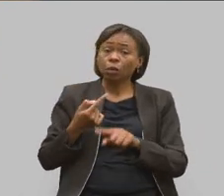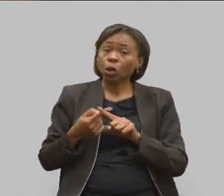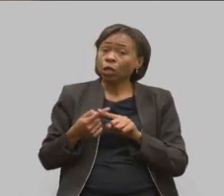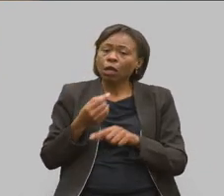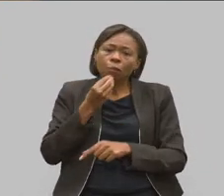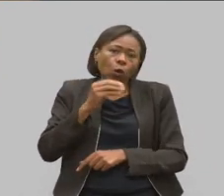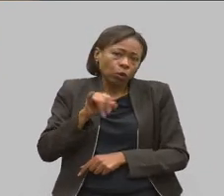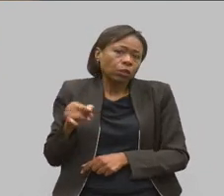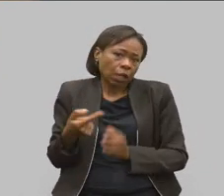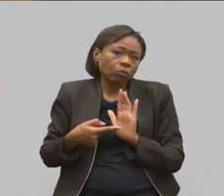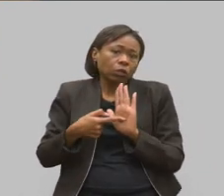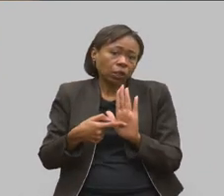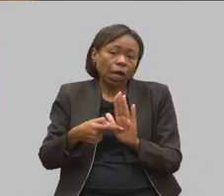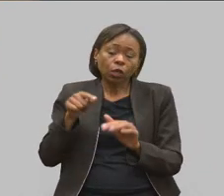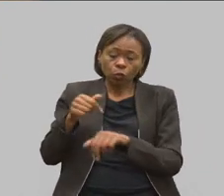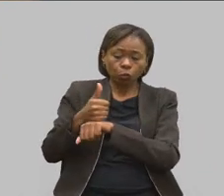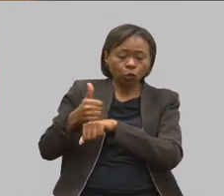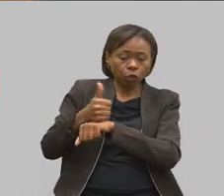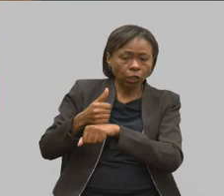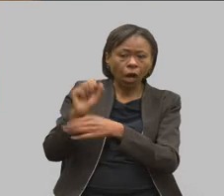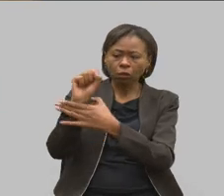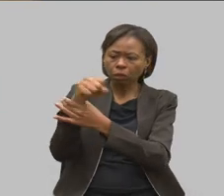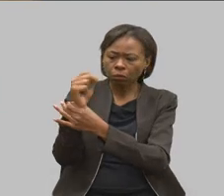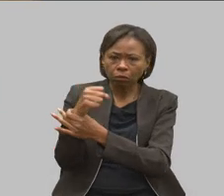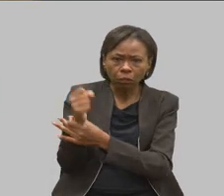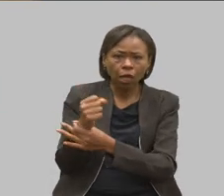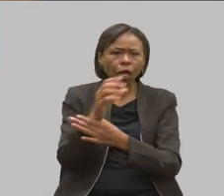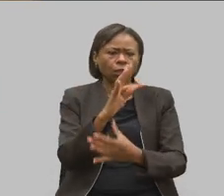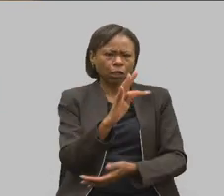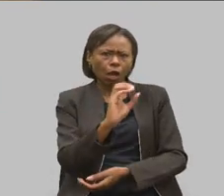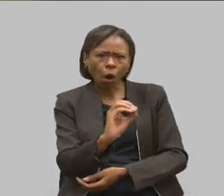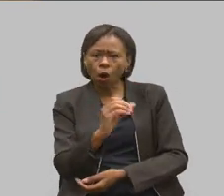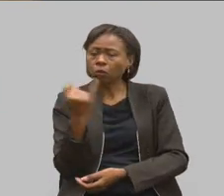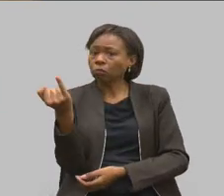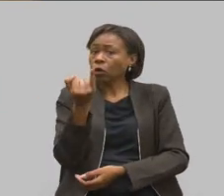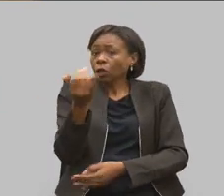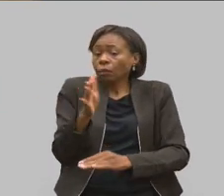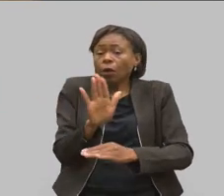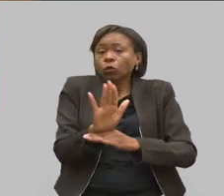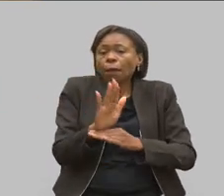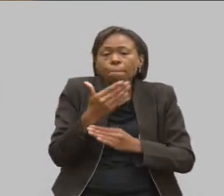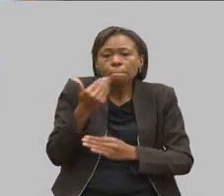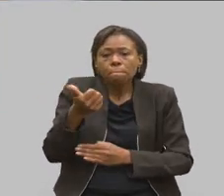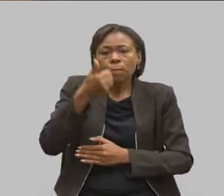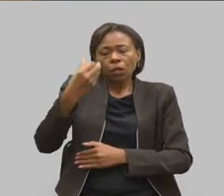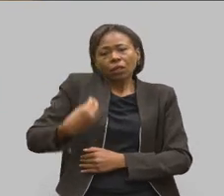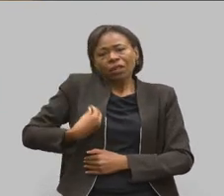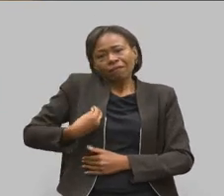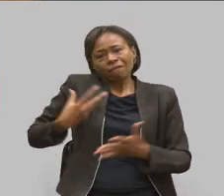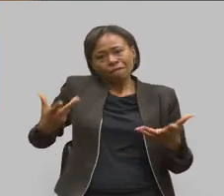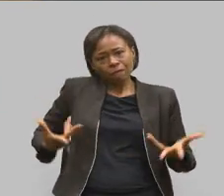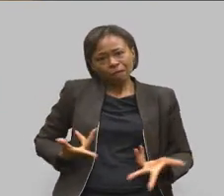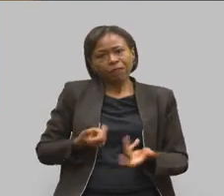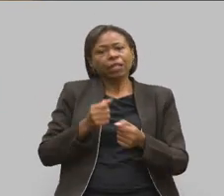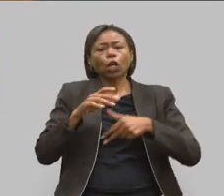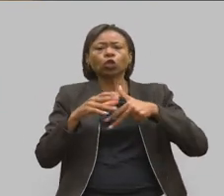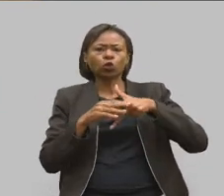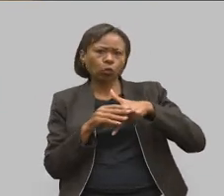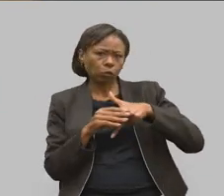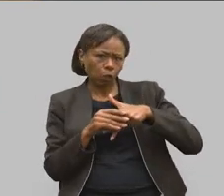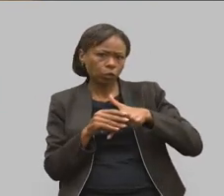importância do fisioterapeuta e do terapeut ocupacional na melhoria da qualidade de vida dos pacientes